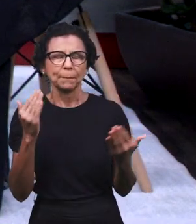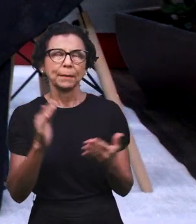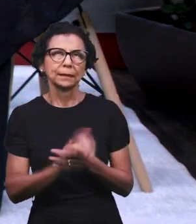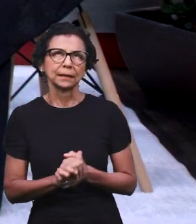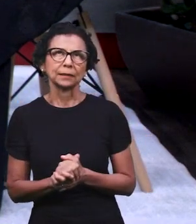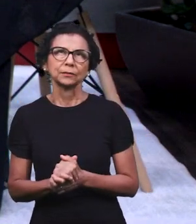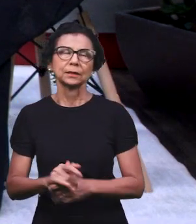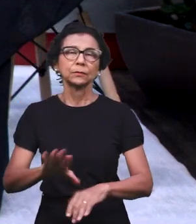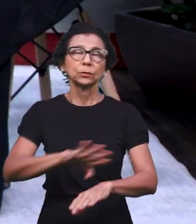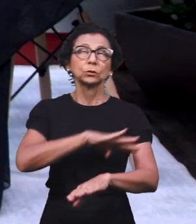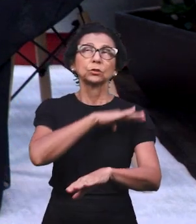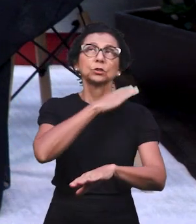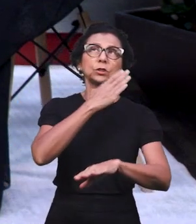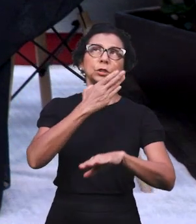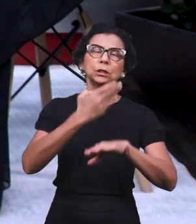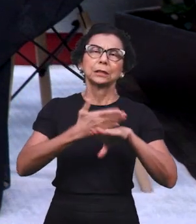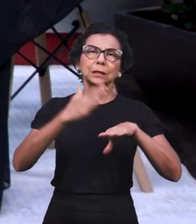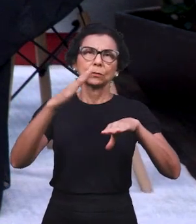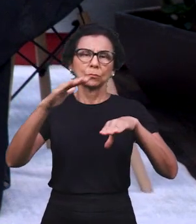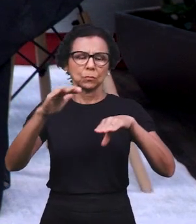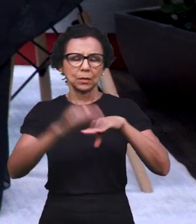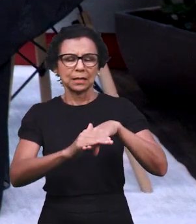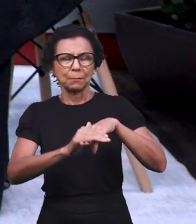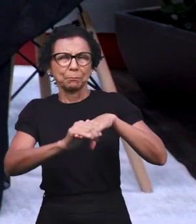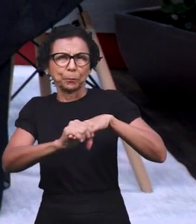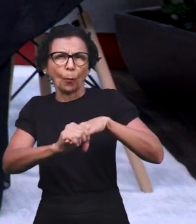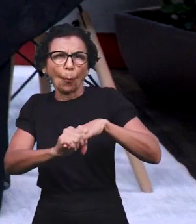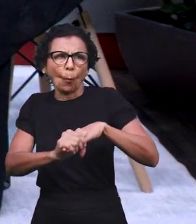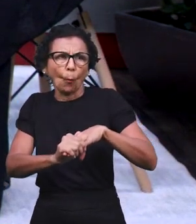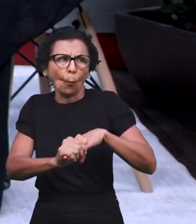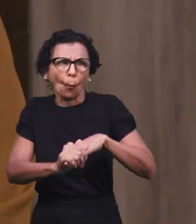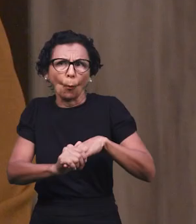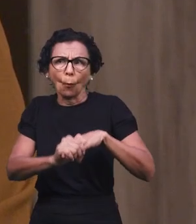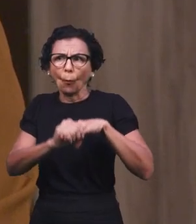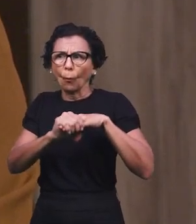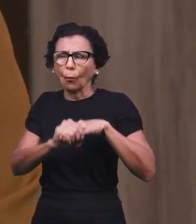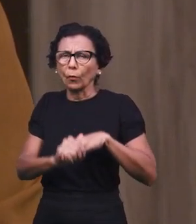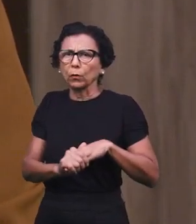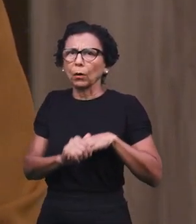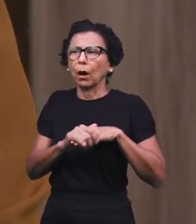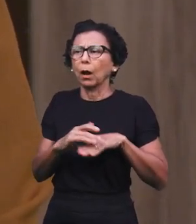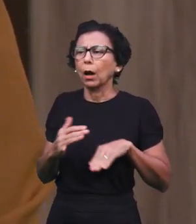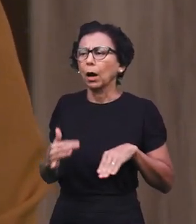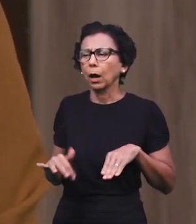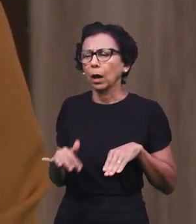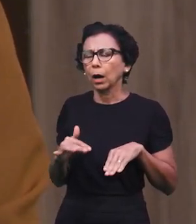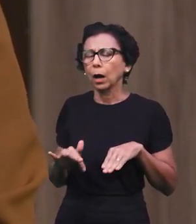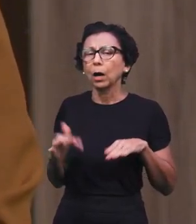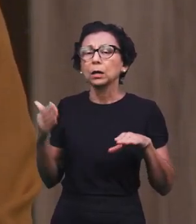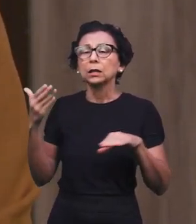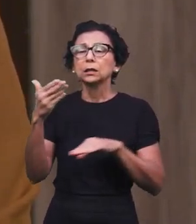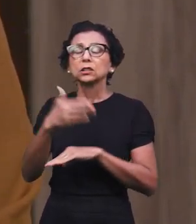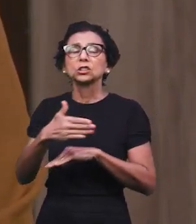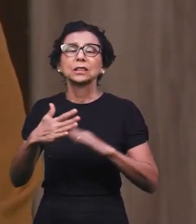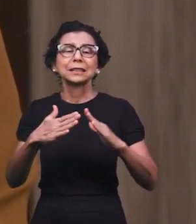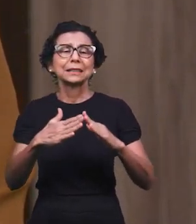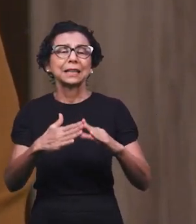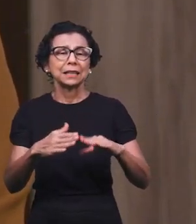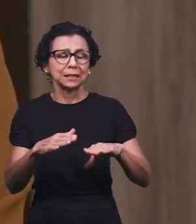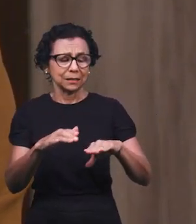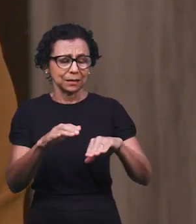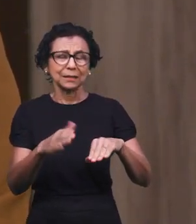sapato, vai para a igreja, passeia, chega em casa e o seu pé está como? Está inchado, está vermelho, você